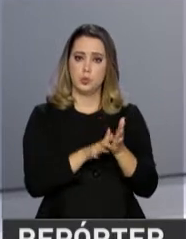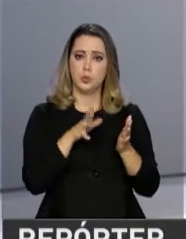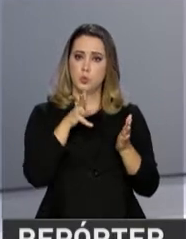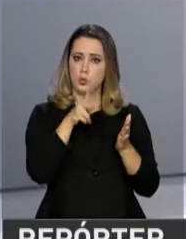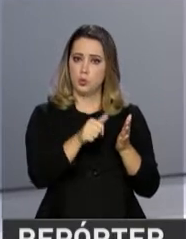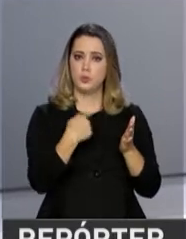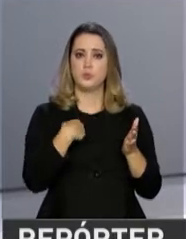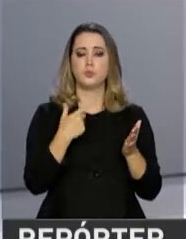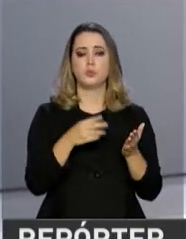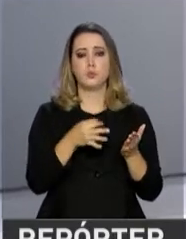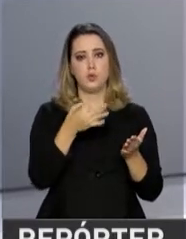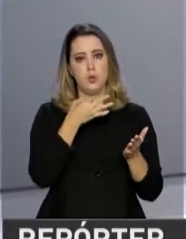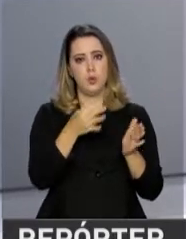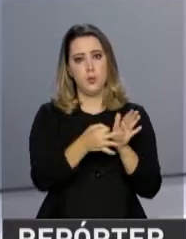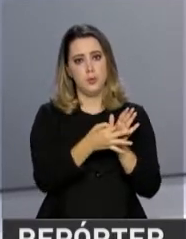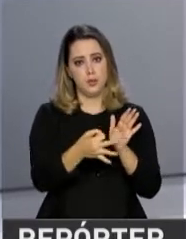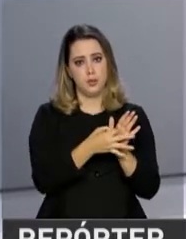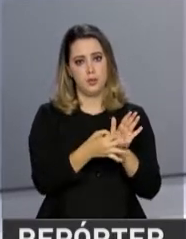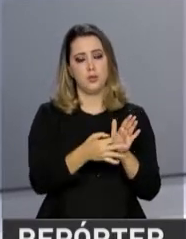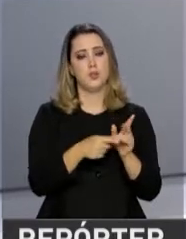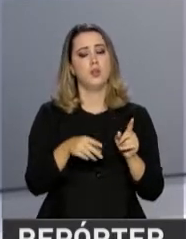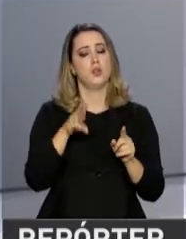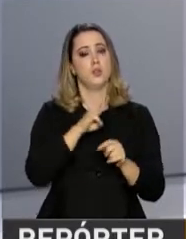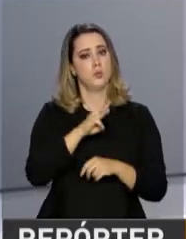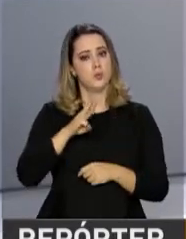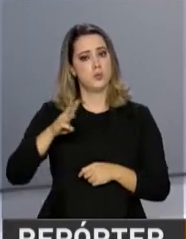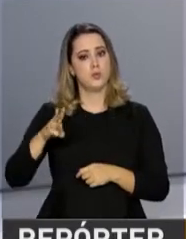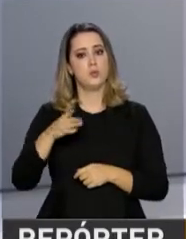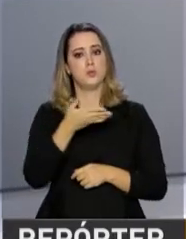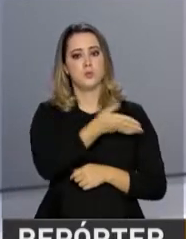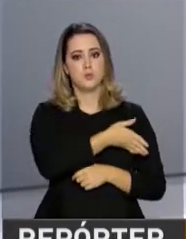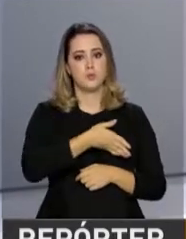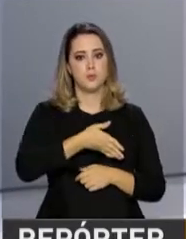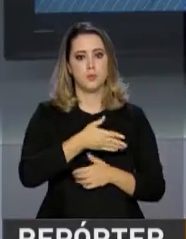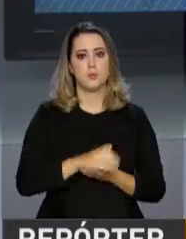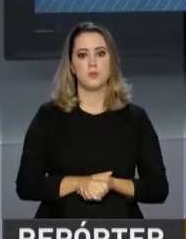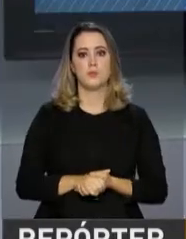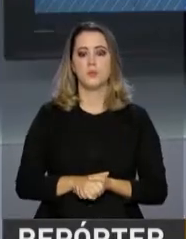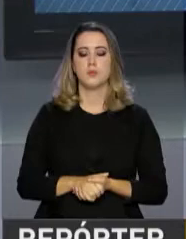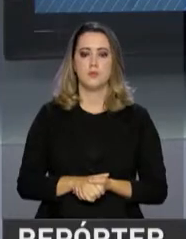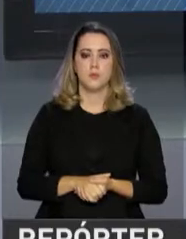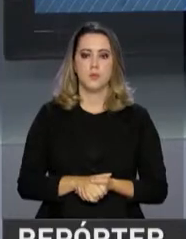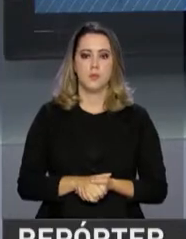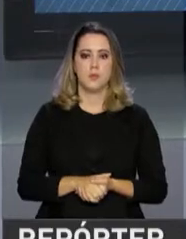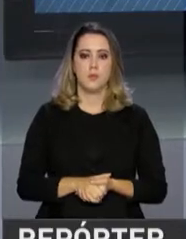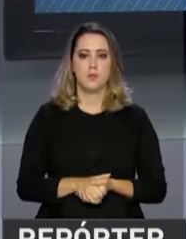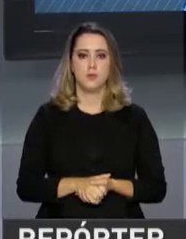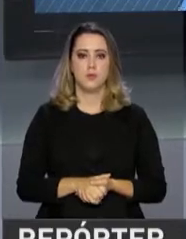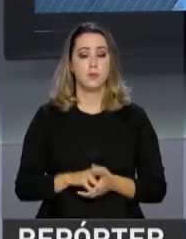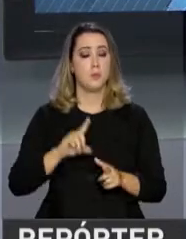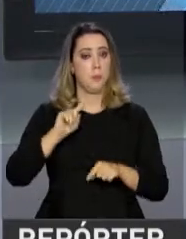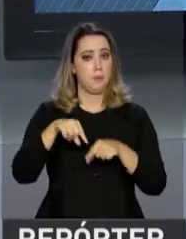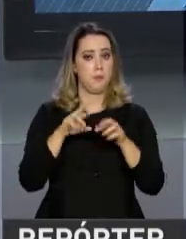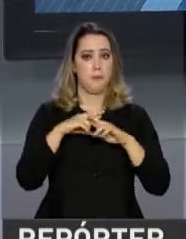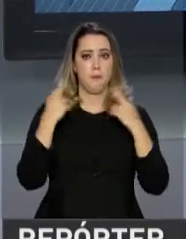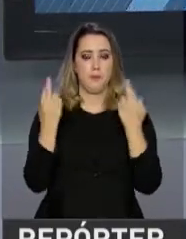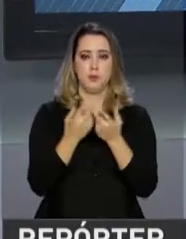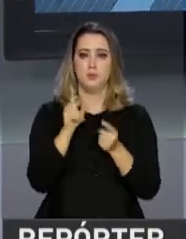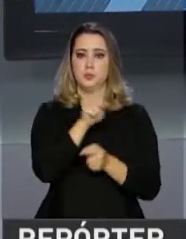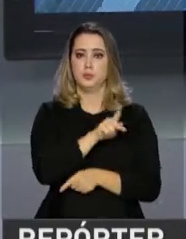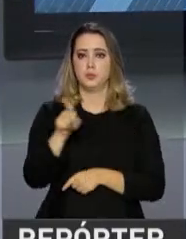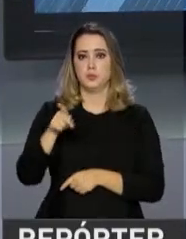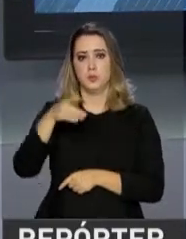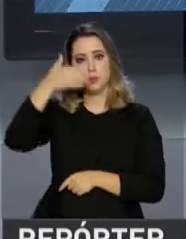na seção de opinião do site do jornal português diário de notícias após se reunir com o presidente michel temer e